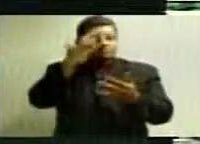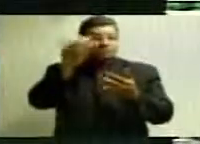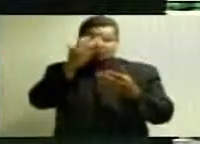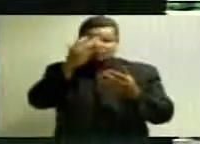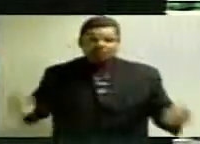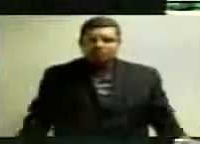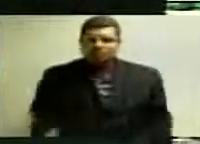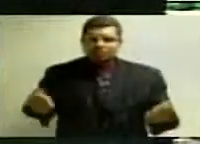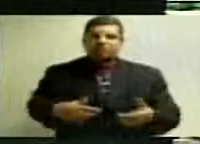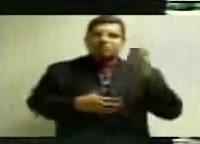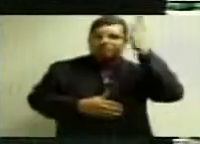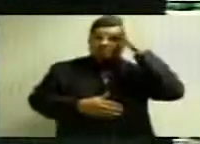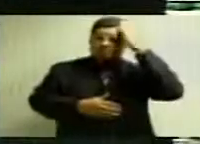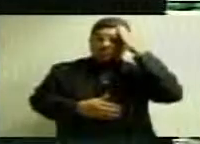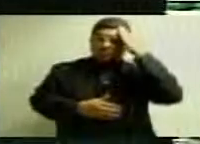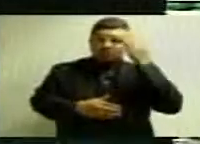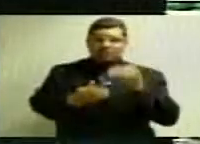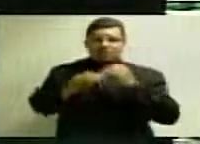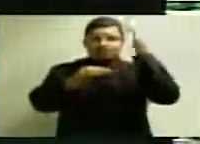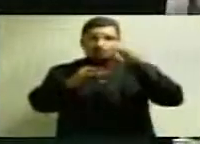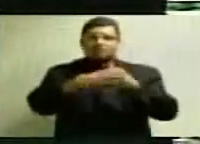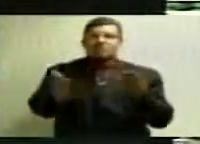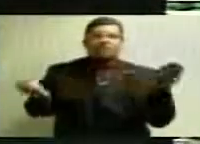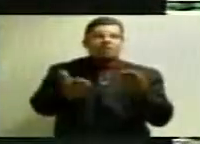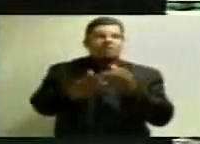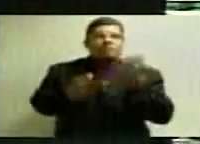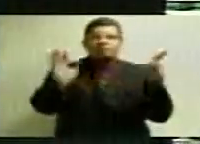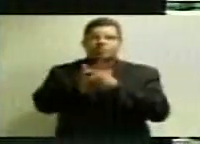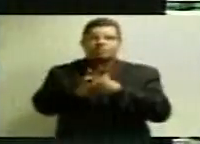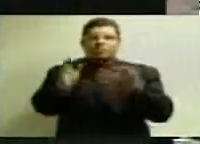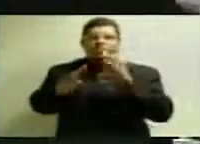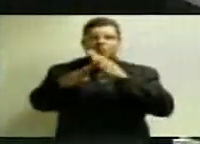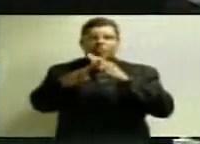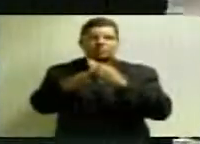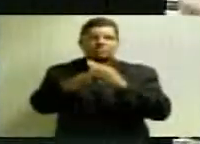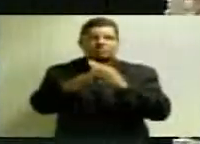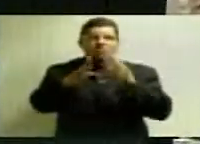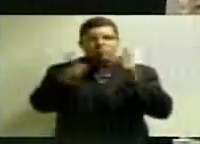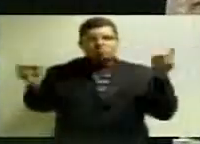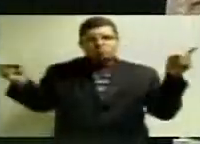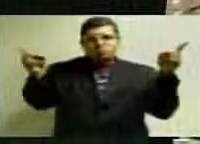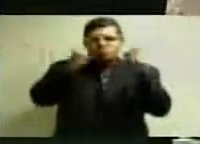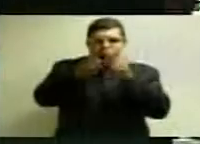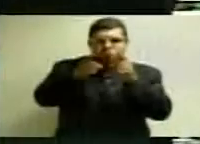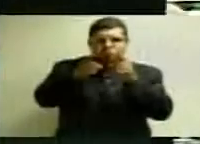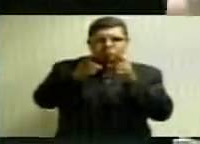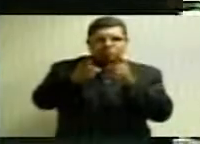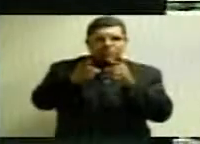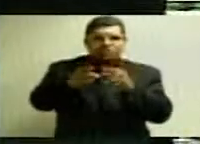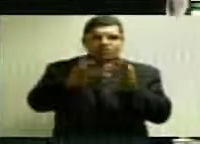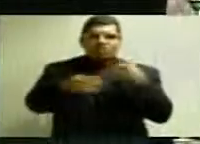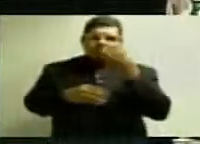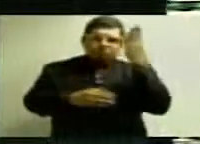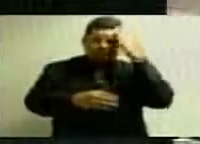um valor que nós sabemos seria superior ao da ponte, num trecho tão pequeno, numa solução que